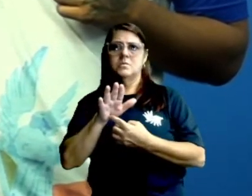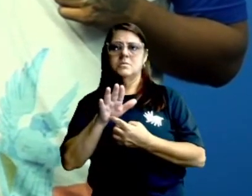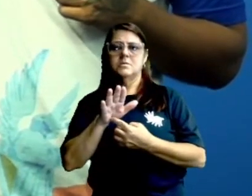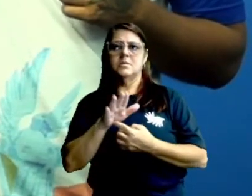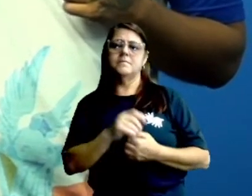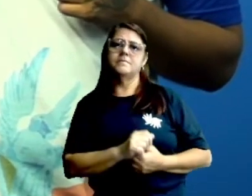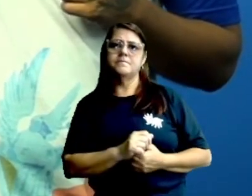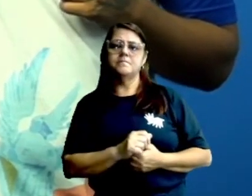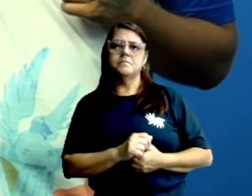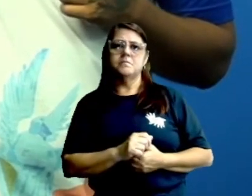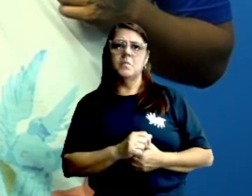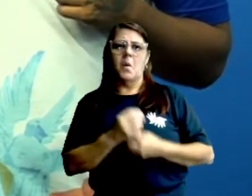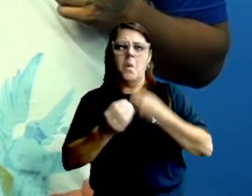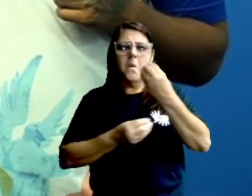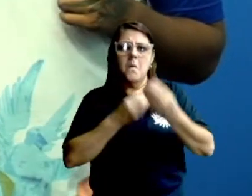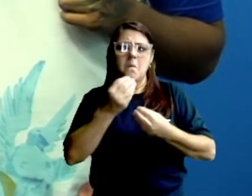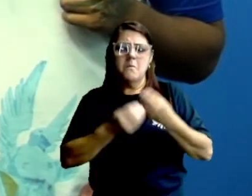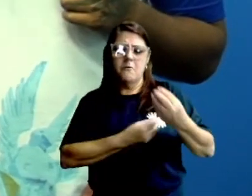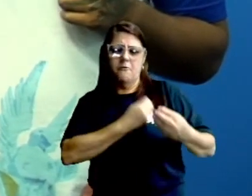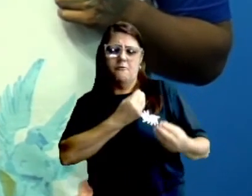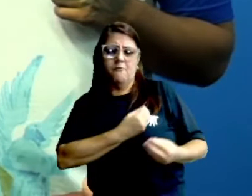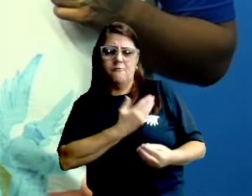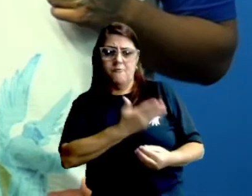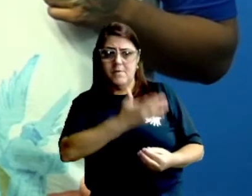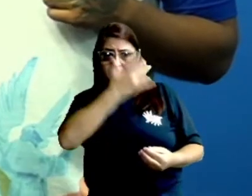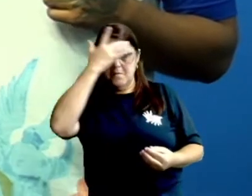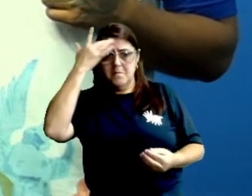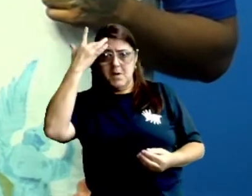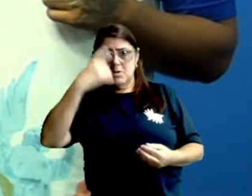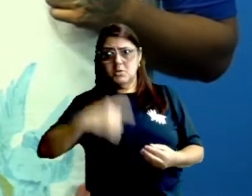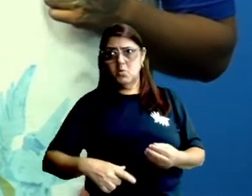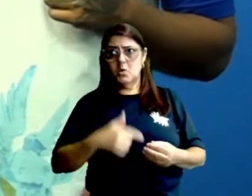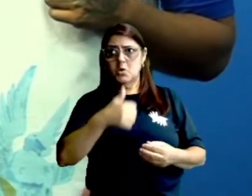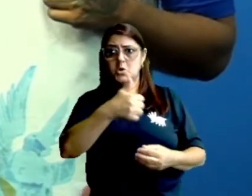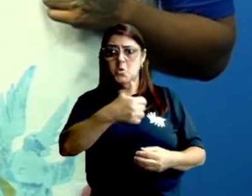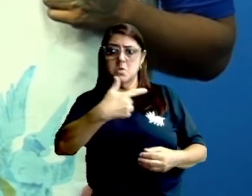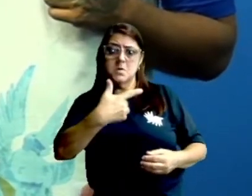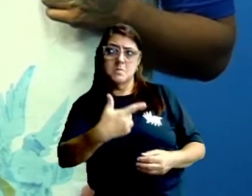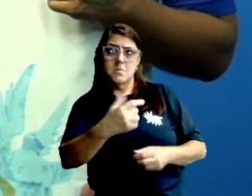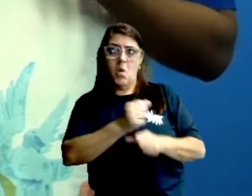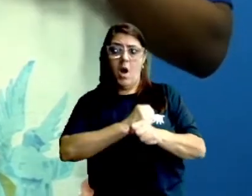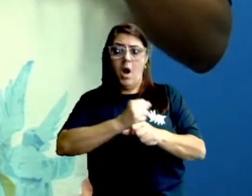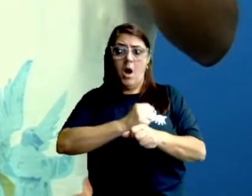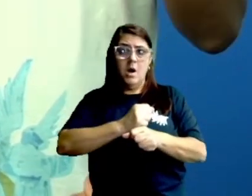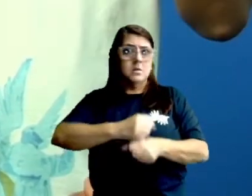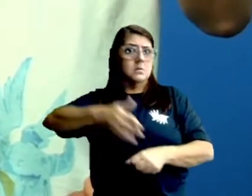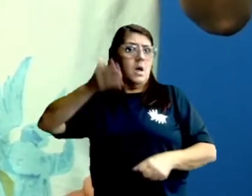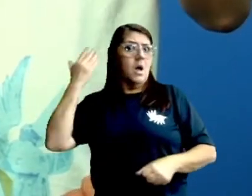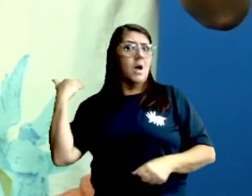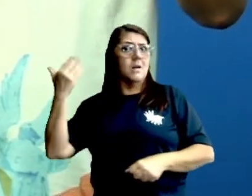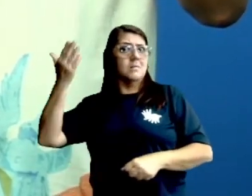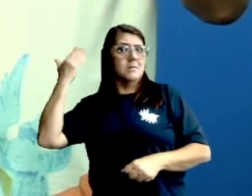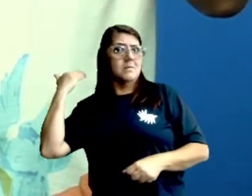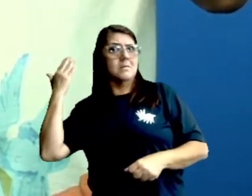dão pistas de que existiam seres humanos aqui há quase 12 mil anos atrás. E